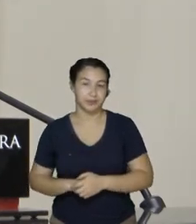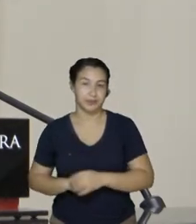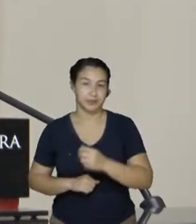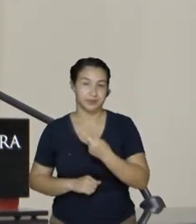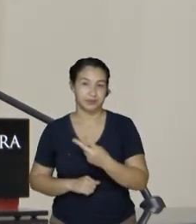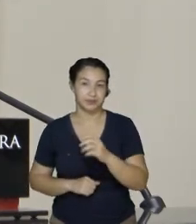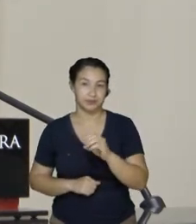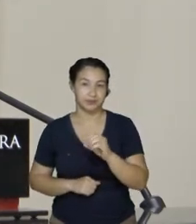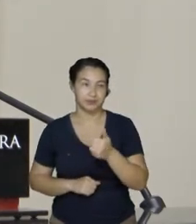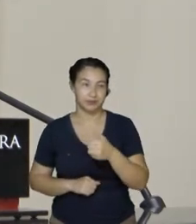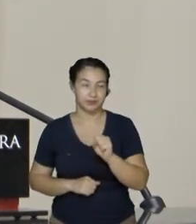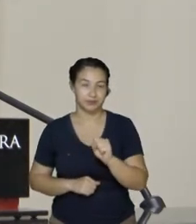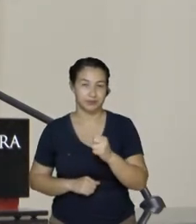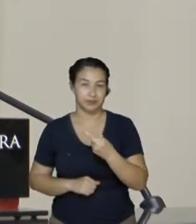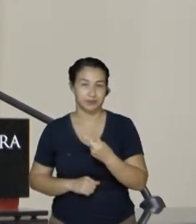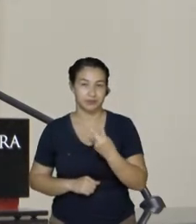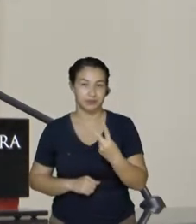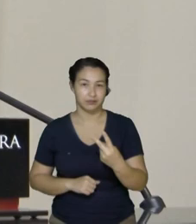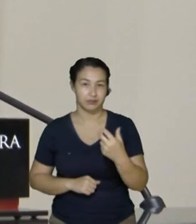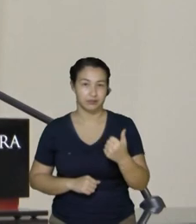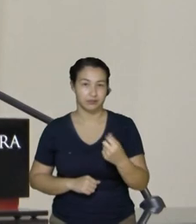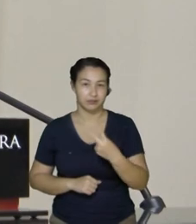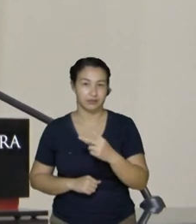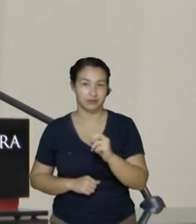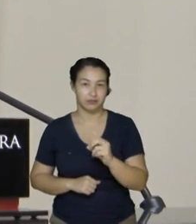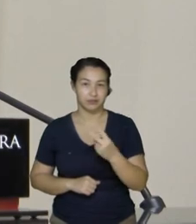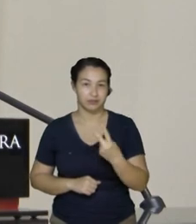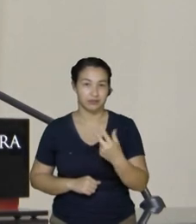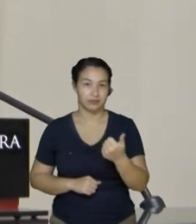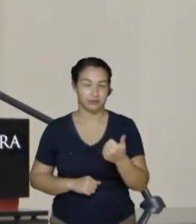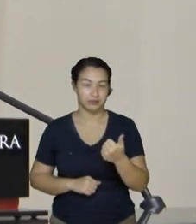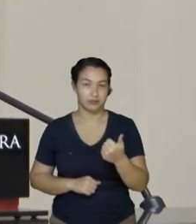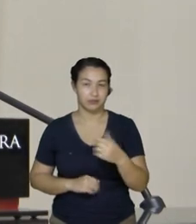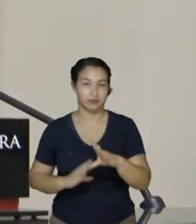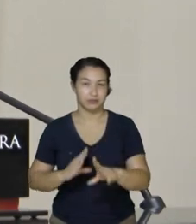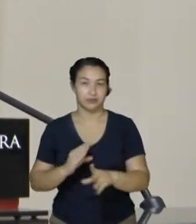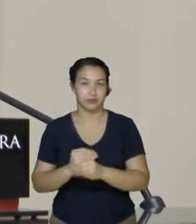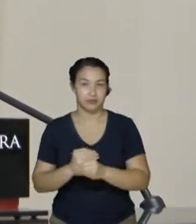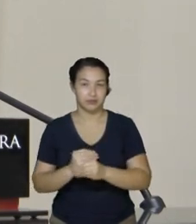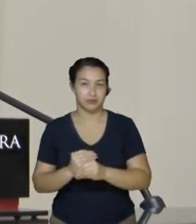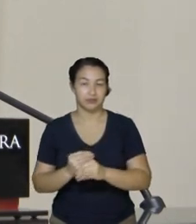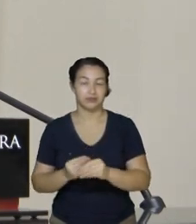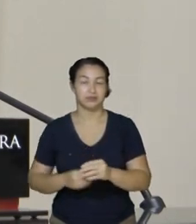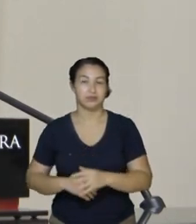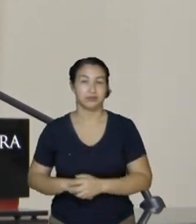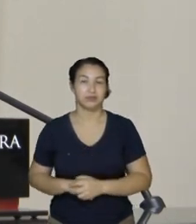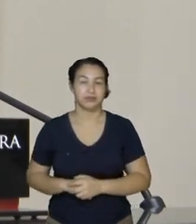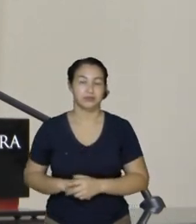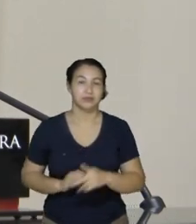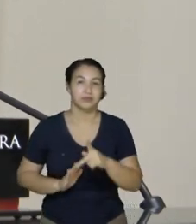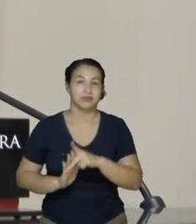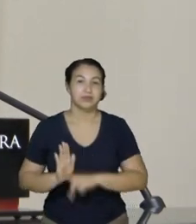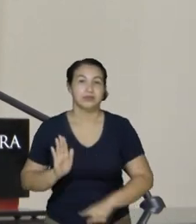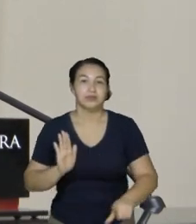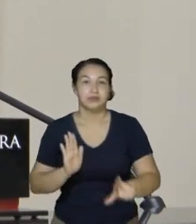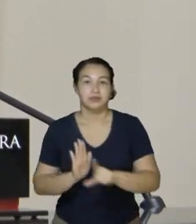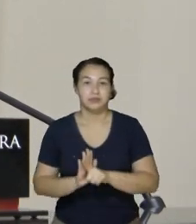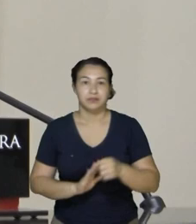218 e 221/2021, esta com emenda supressiva. O projeto de lei